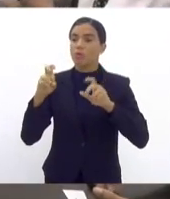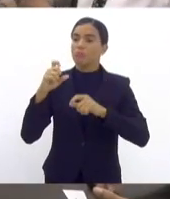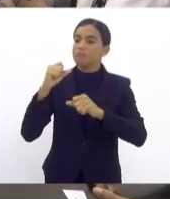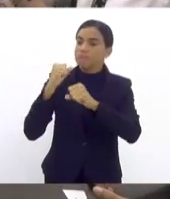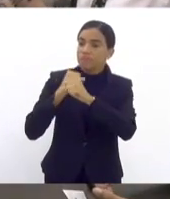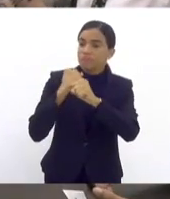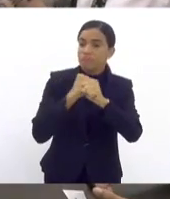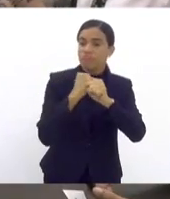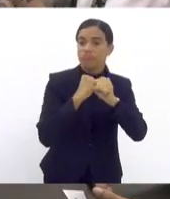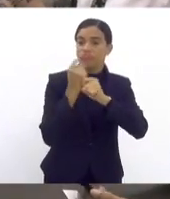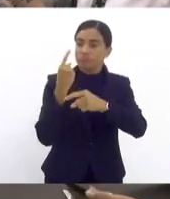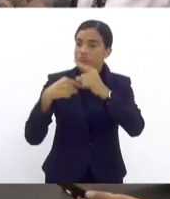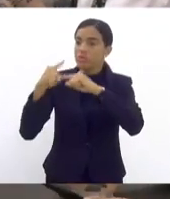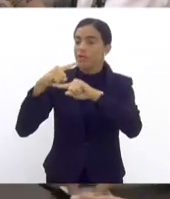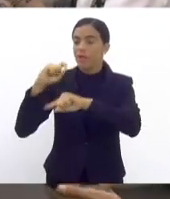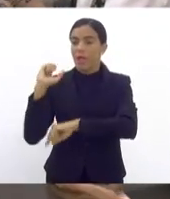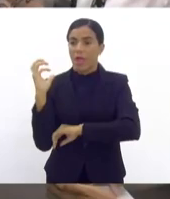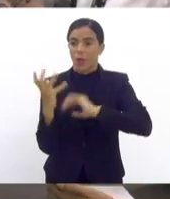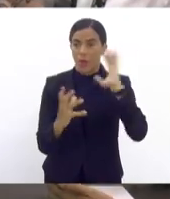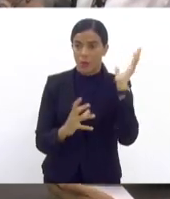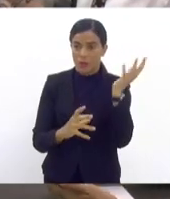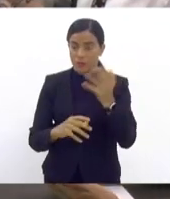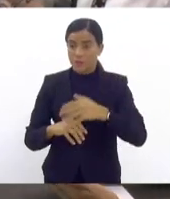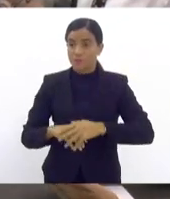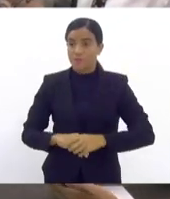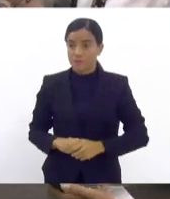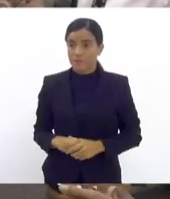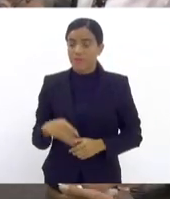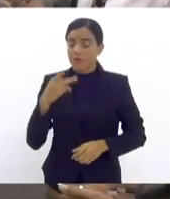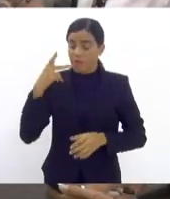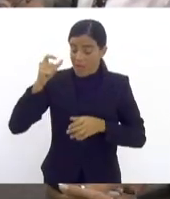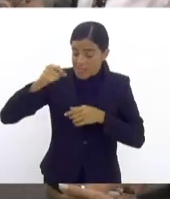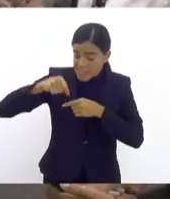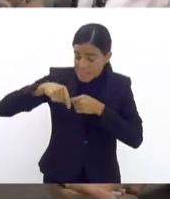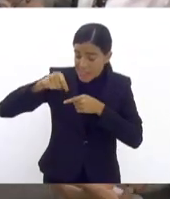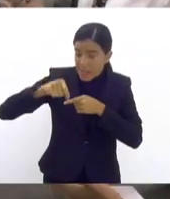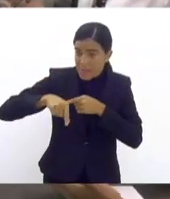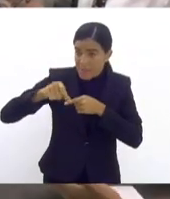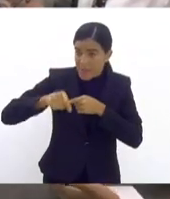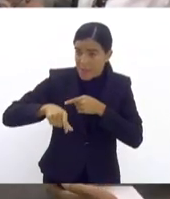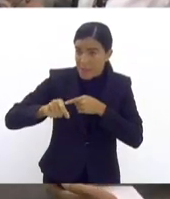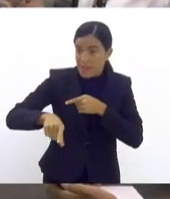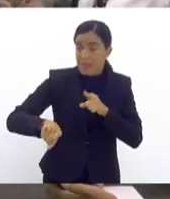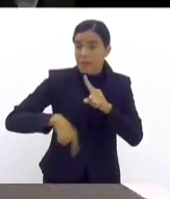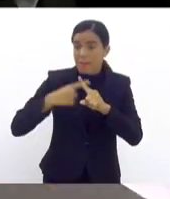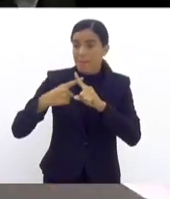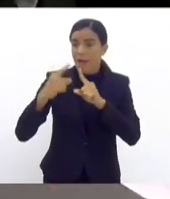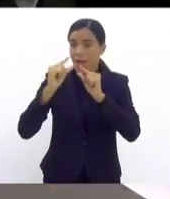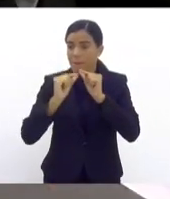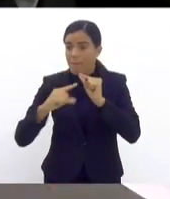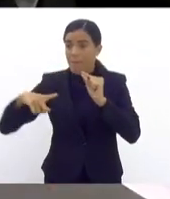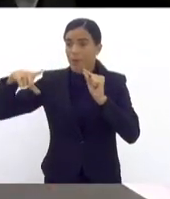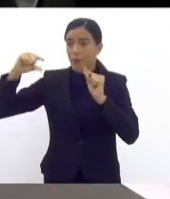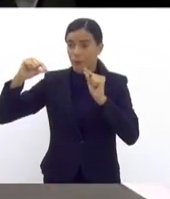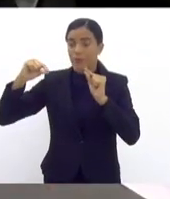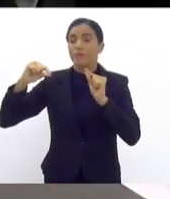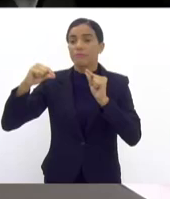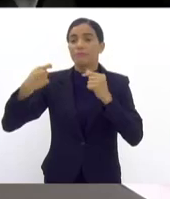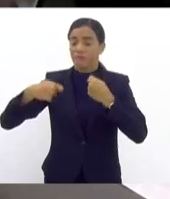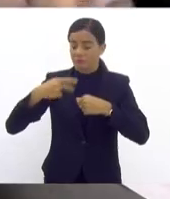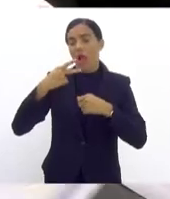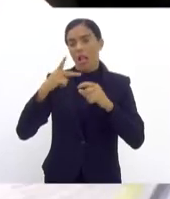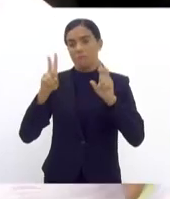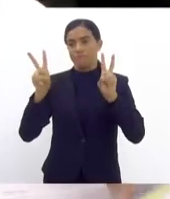artigo 18, fala as sementes e mudas utilizadas, deverão, etc. Então, fala exatamente sobre